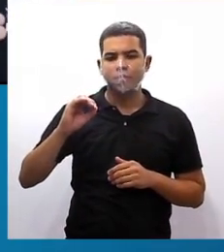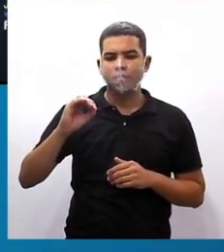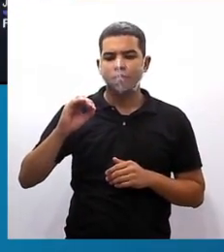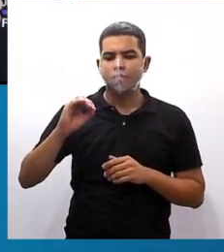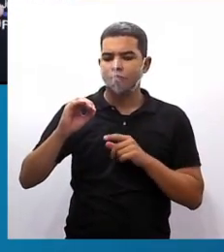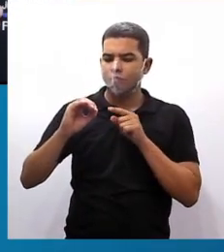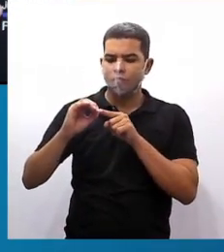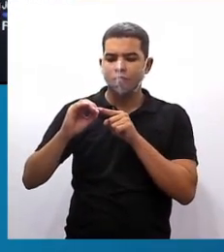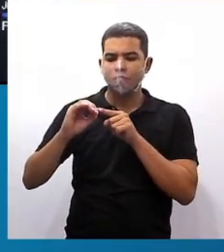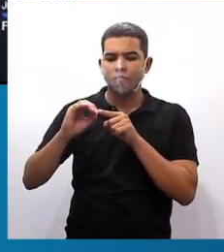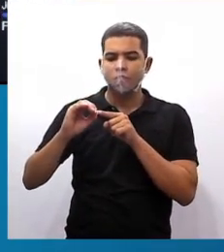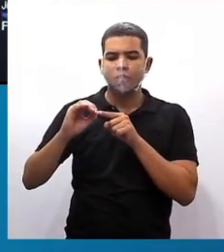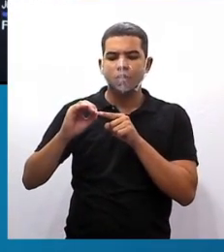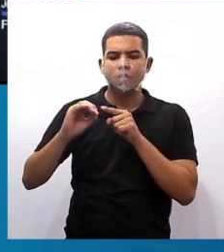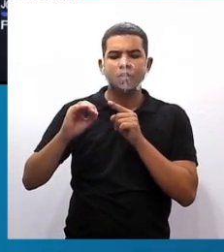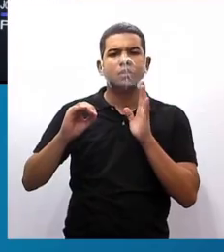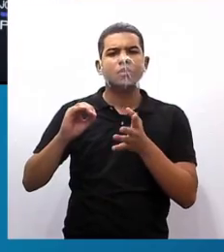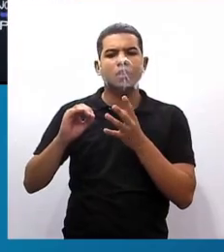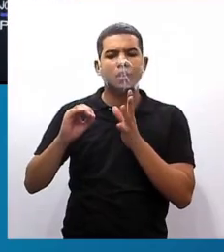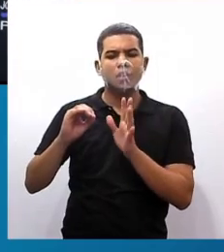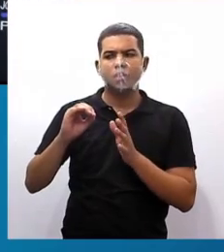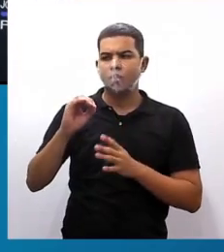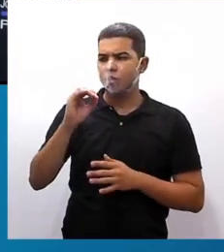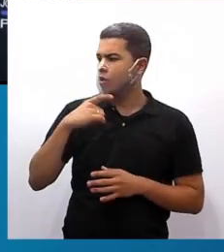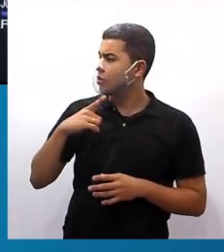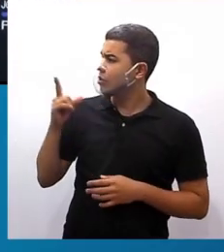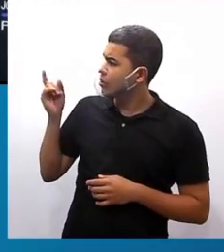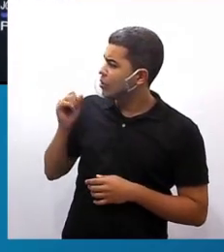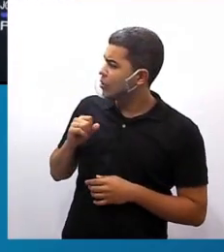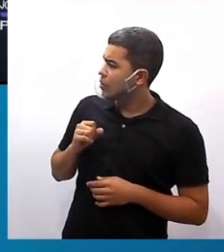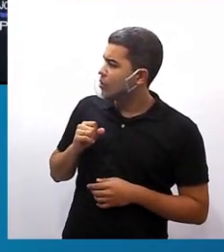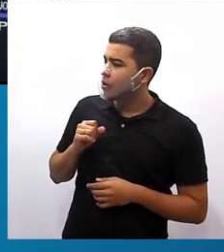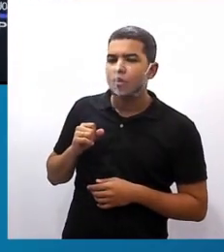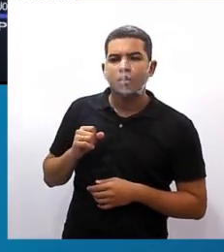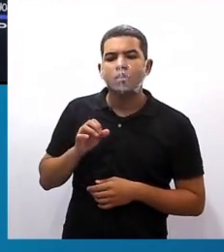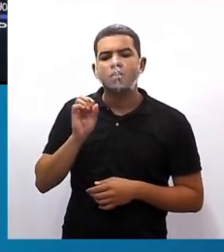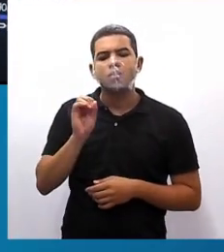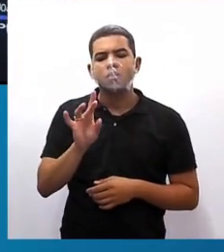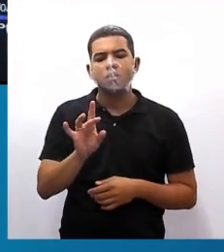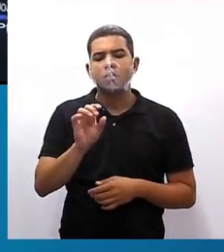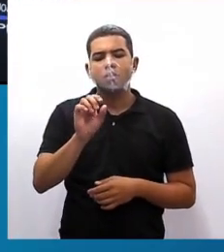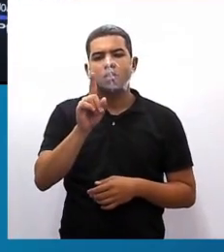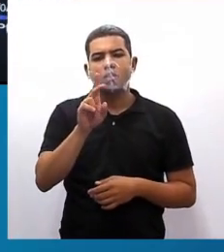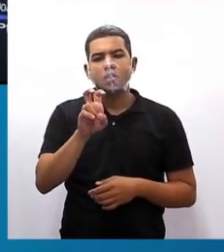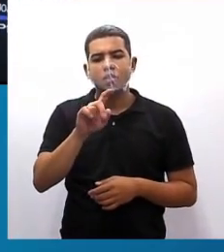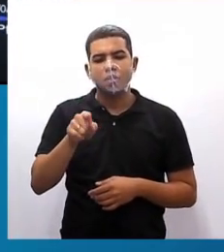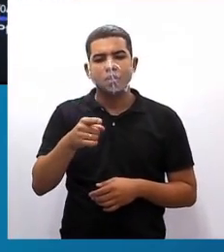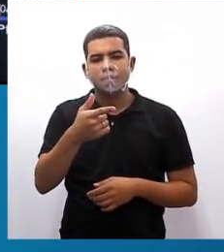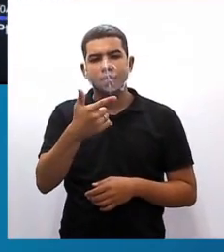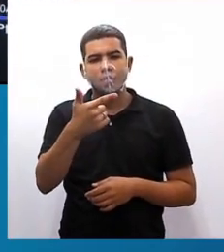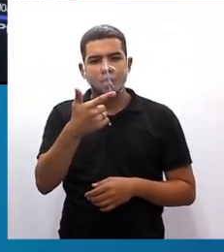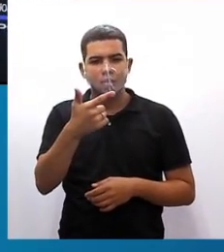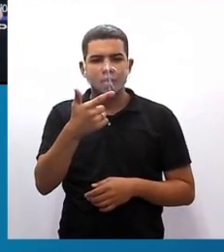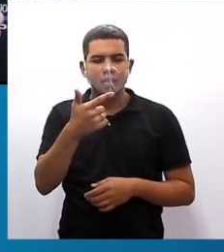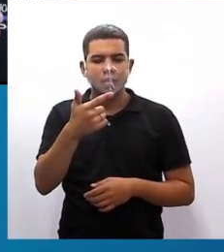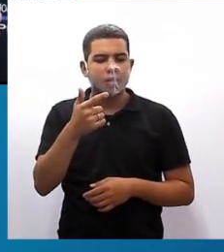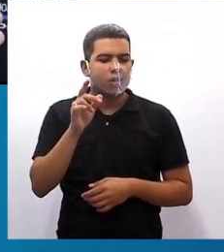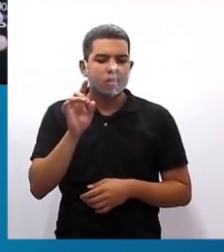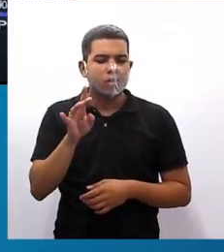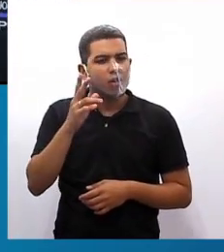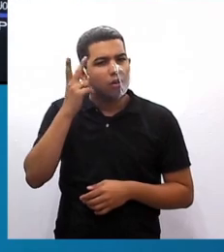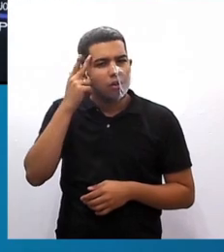casas. Mas se já tem um zero lá, você tira e só considera 15,2. Mais fácil, para não ter mais uma linha para